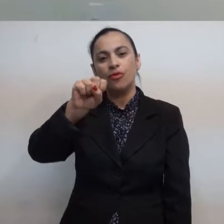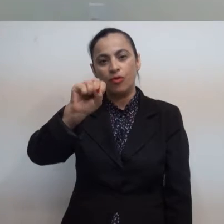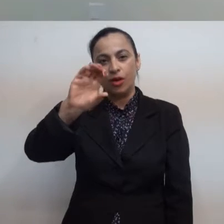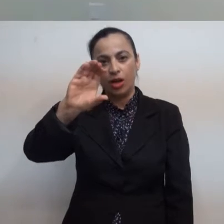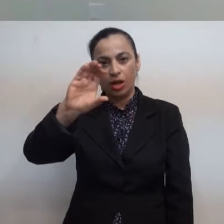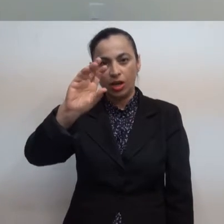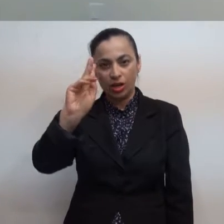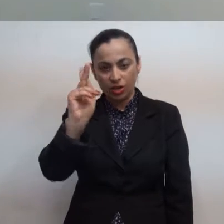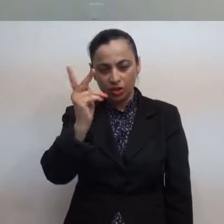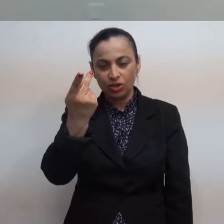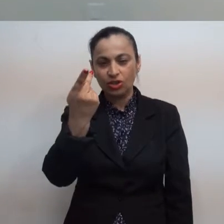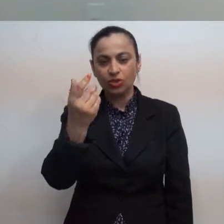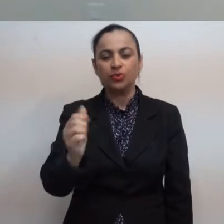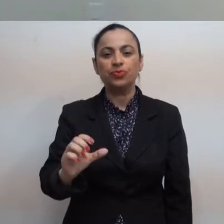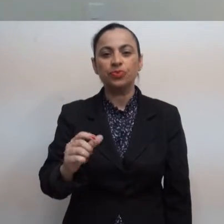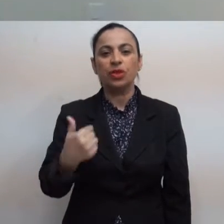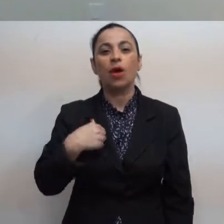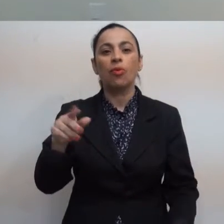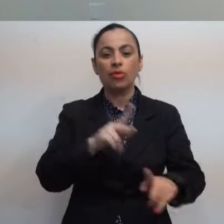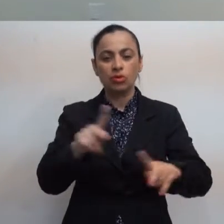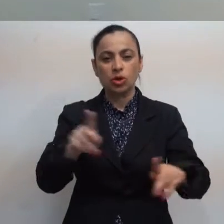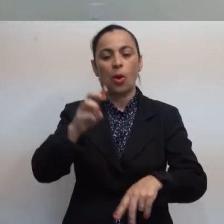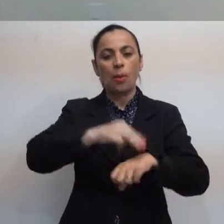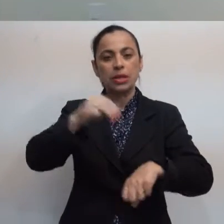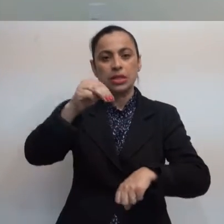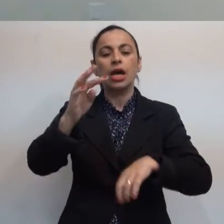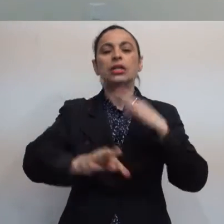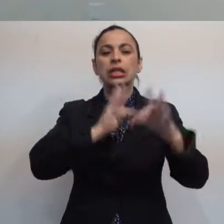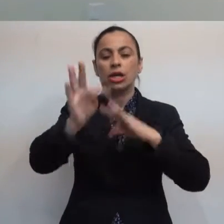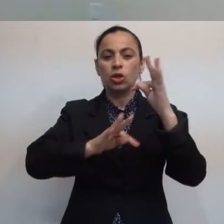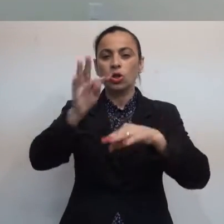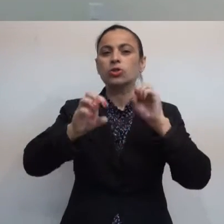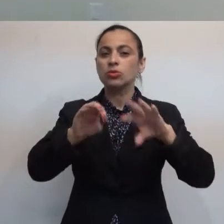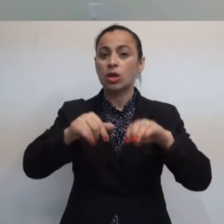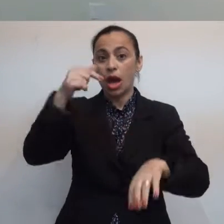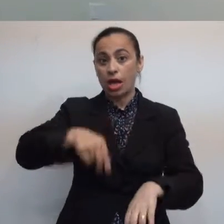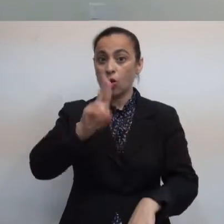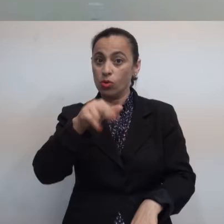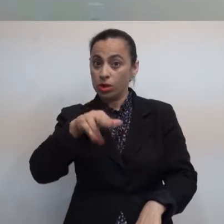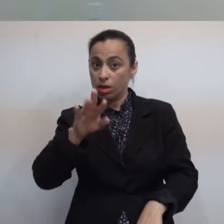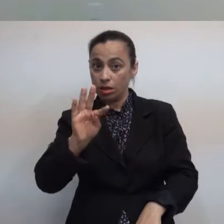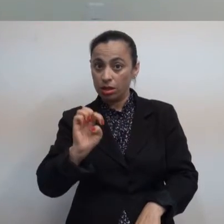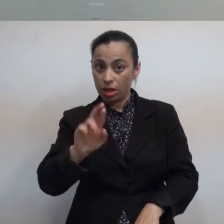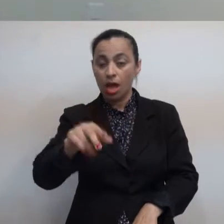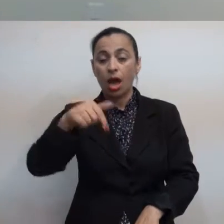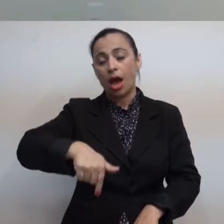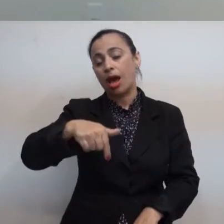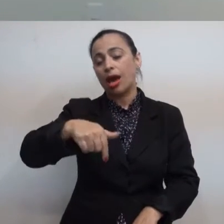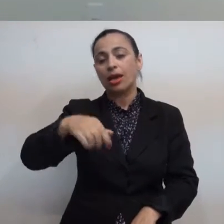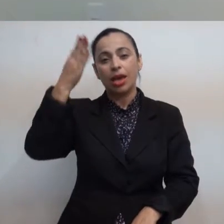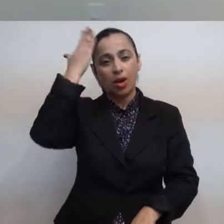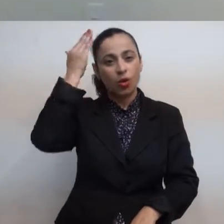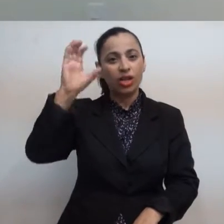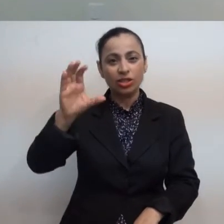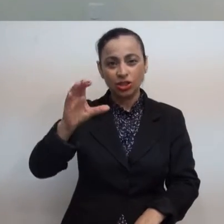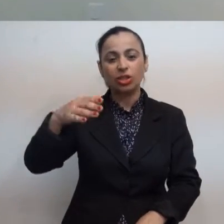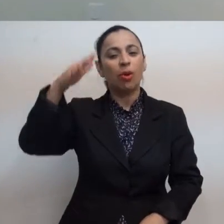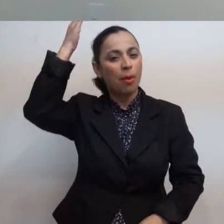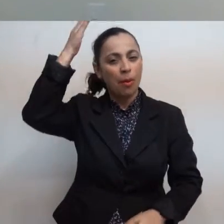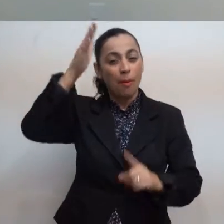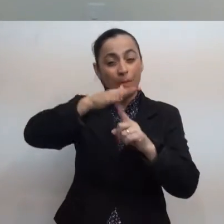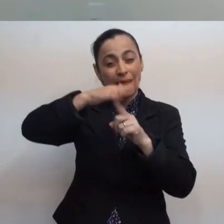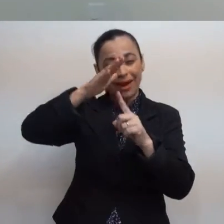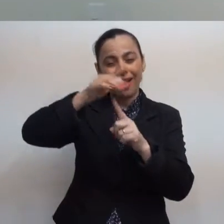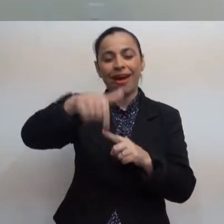sou professora do programa de mestrado em Educação e Tecnologias da Uninter aqui de Curitiba, no estado